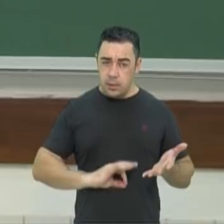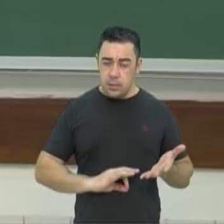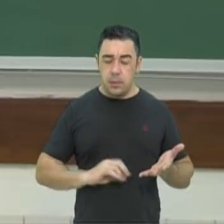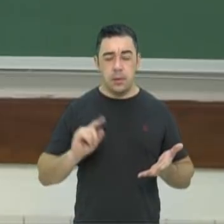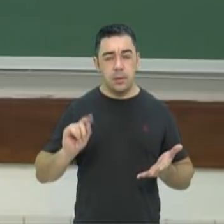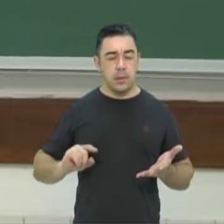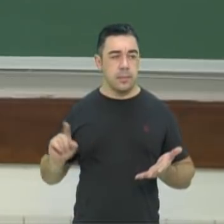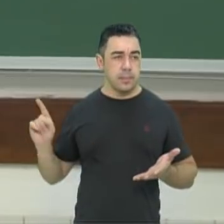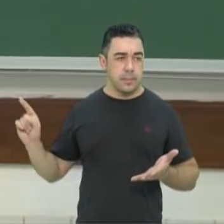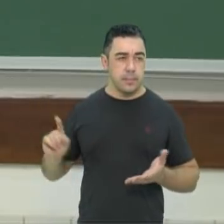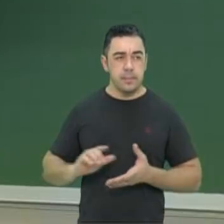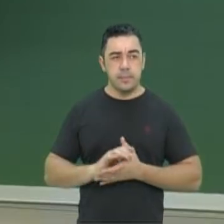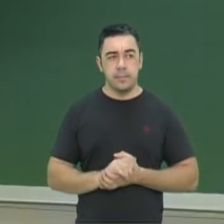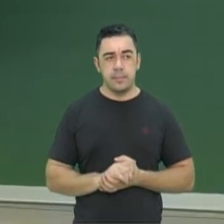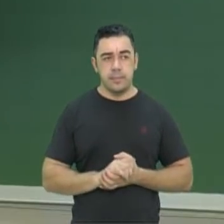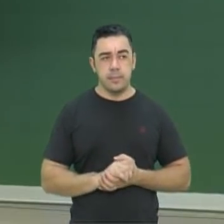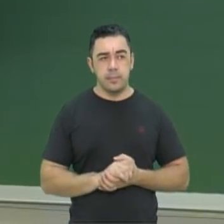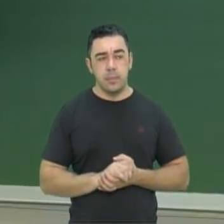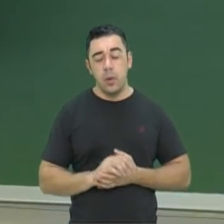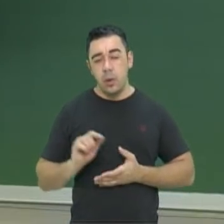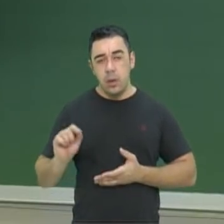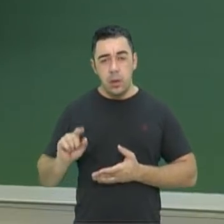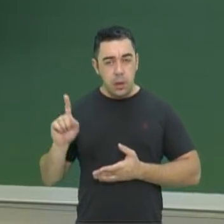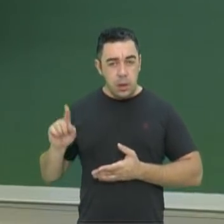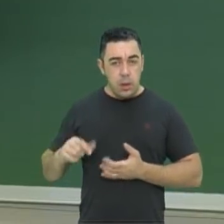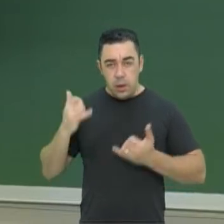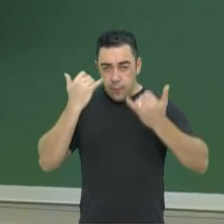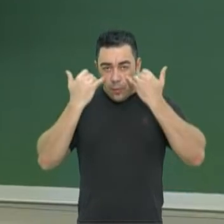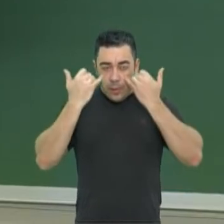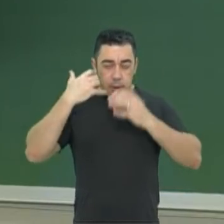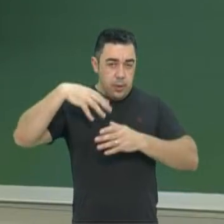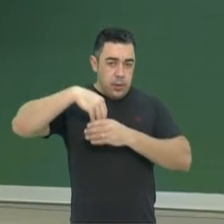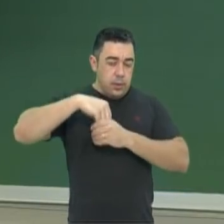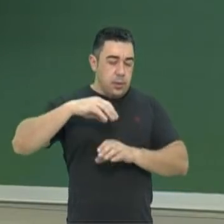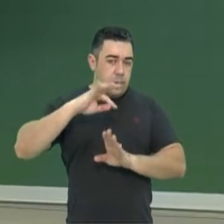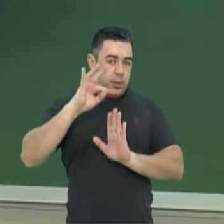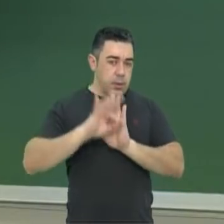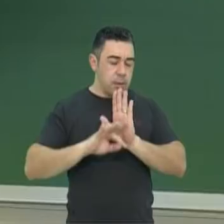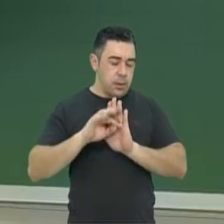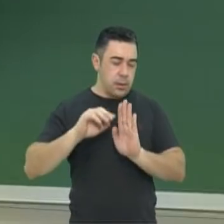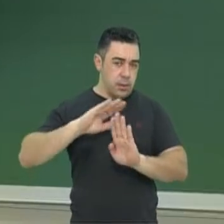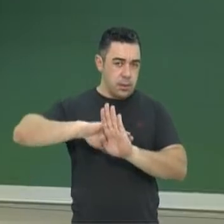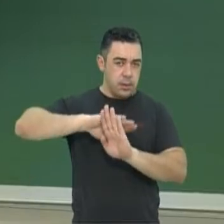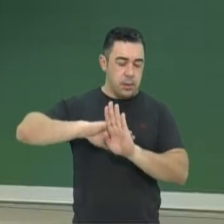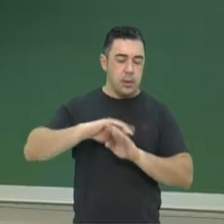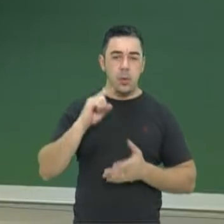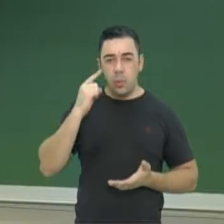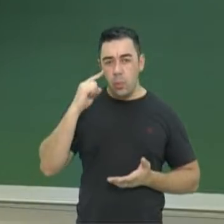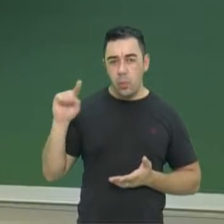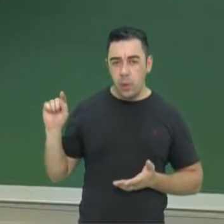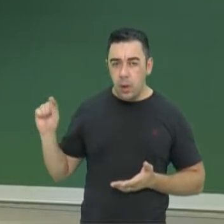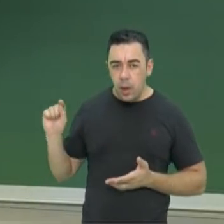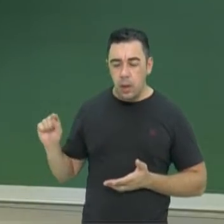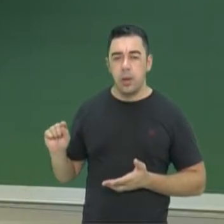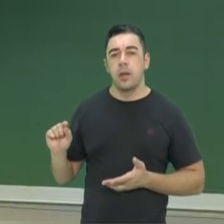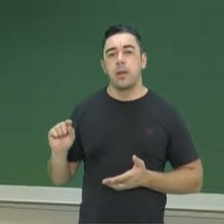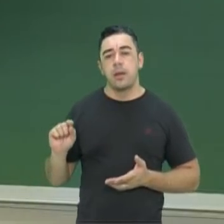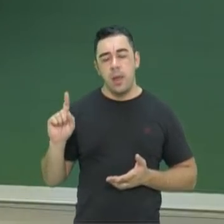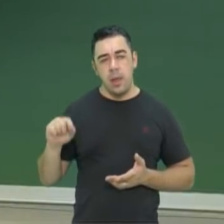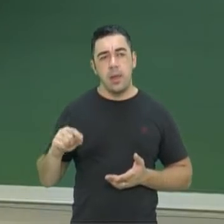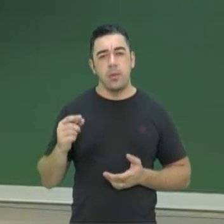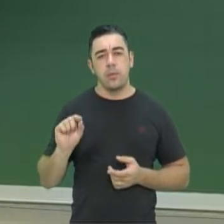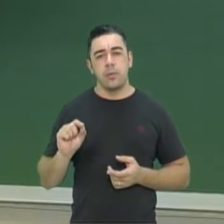Antônio Vieira. Inferir uma informação implícita no texto, nós vamos relembrar as figuras de